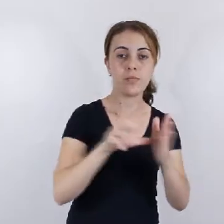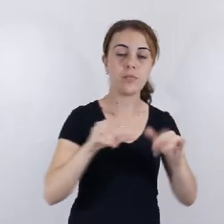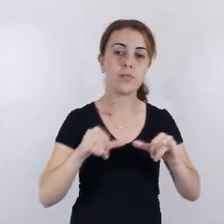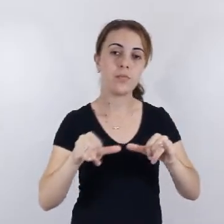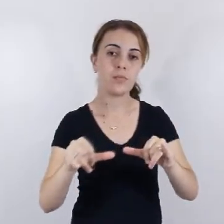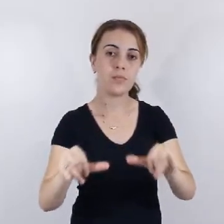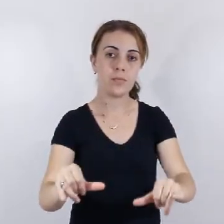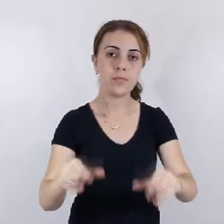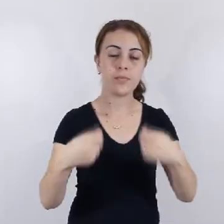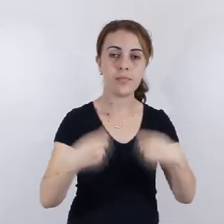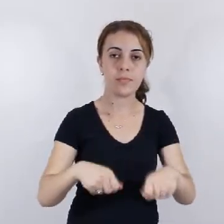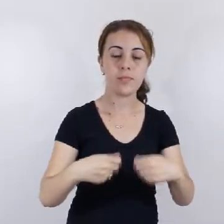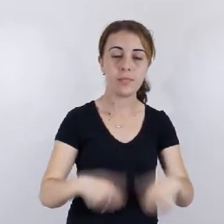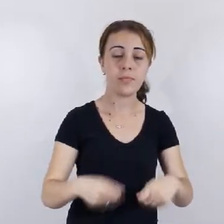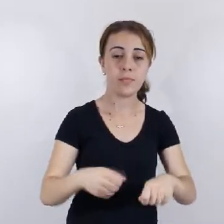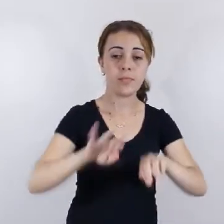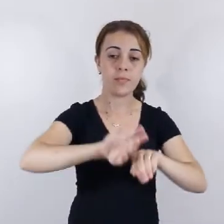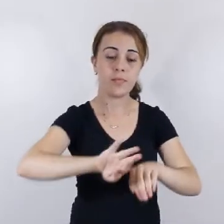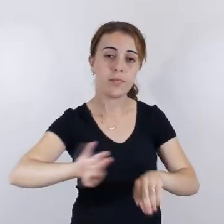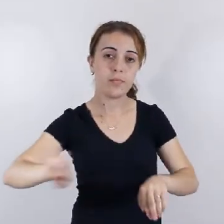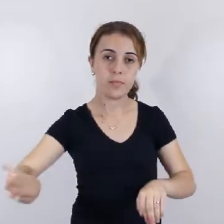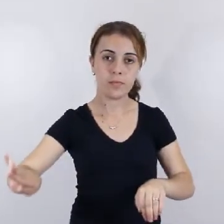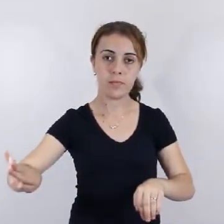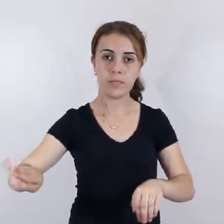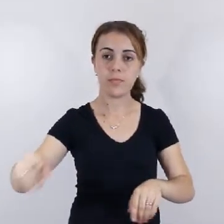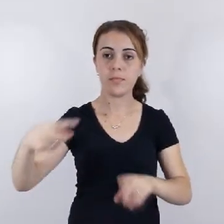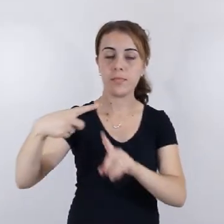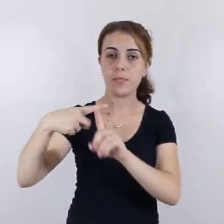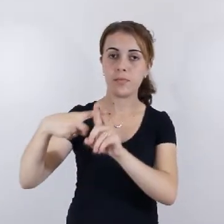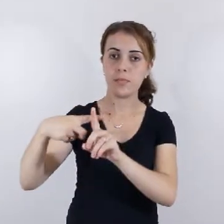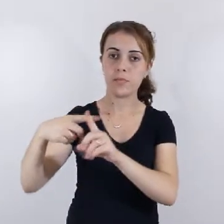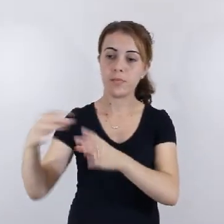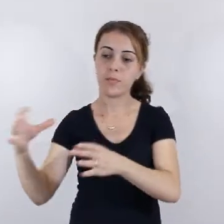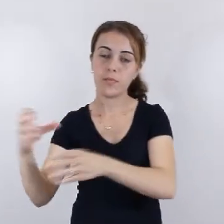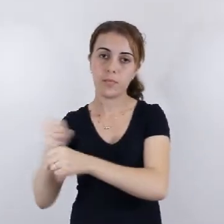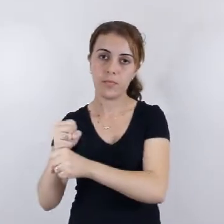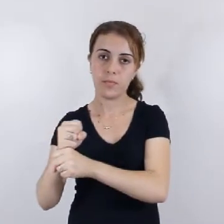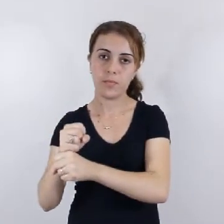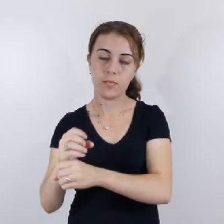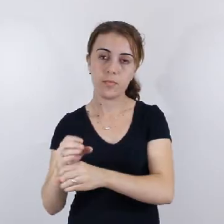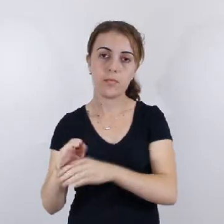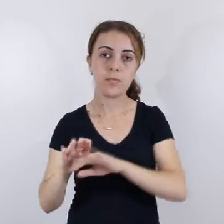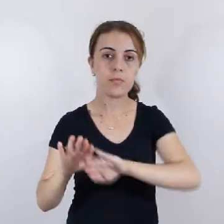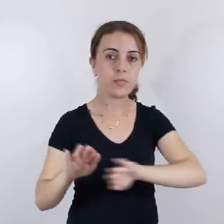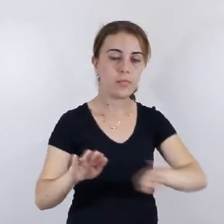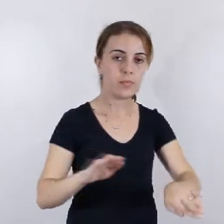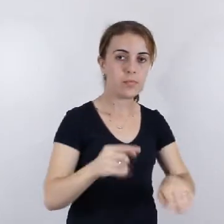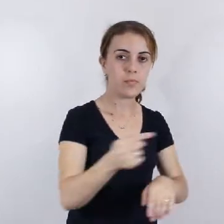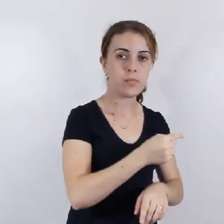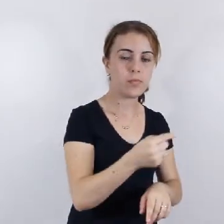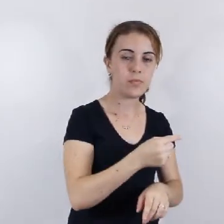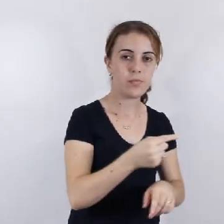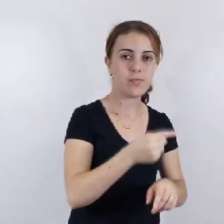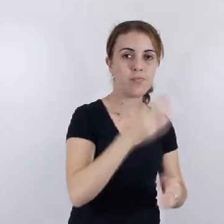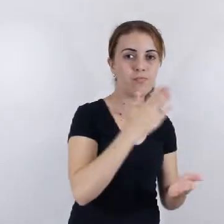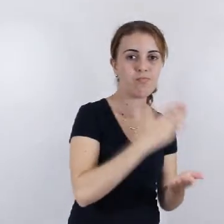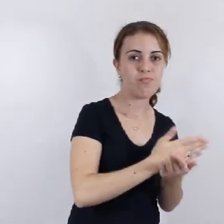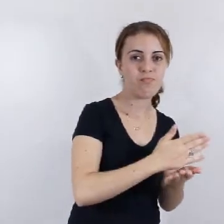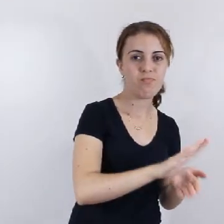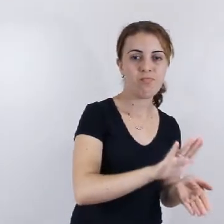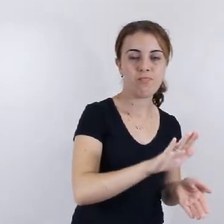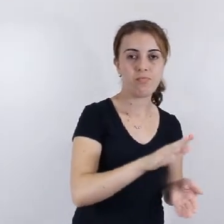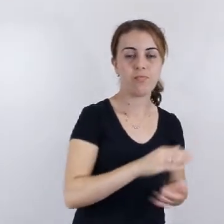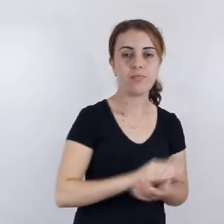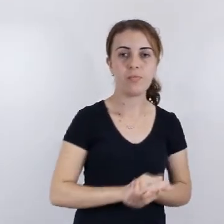houve a necessidade de os comerciantes representarem lucros ou prejuízos em seus negócios. O símbolo de positivo